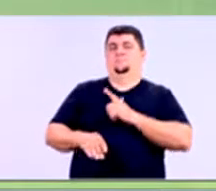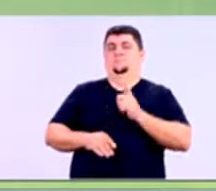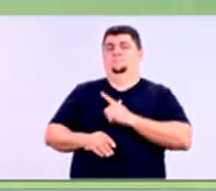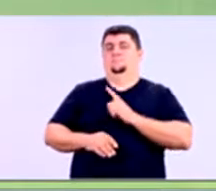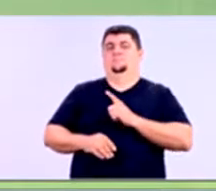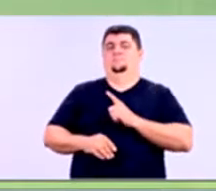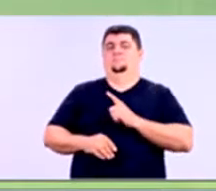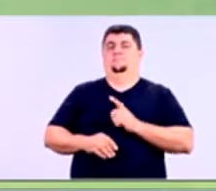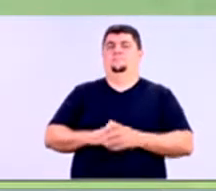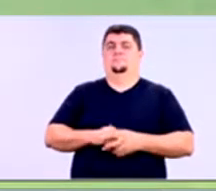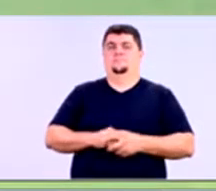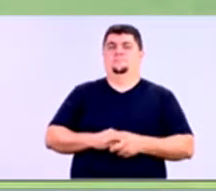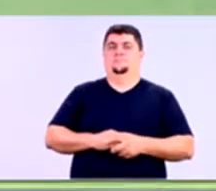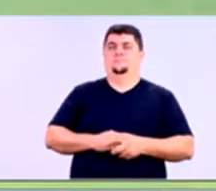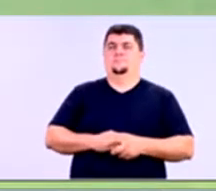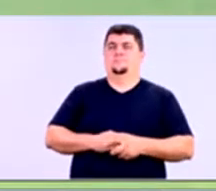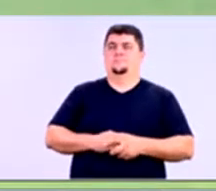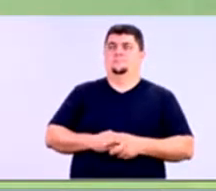7.664.